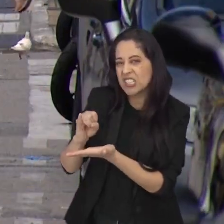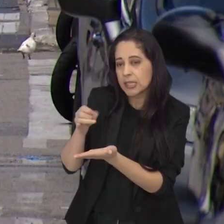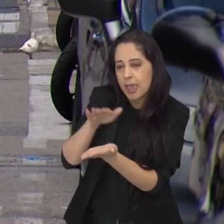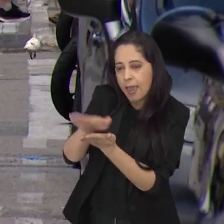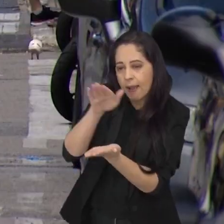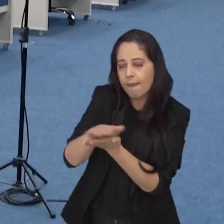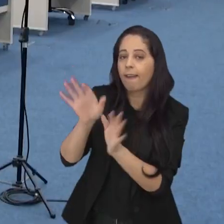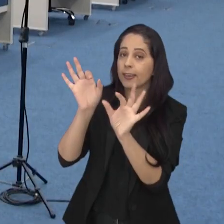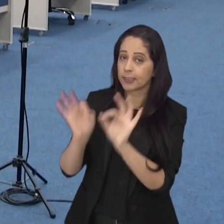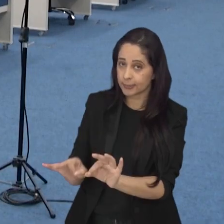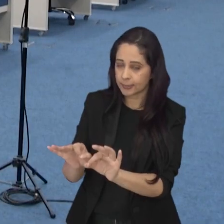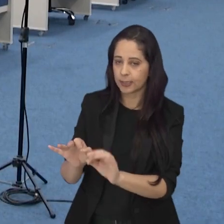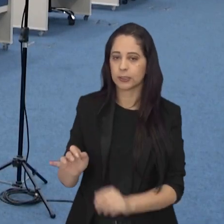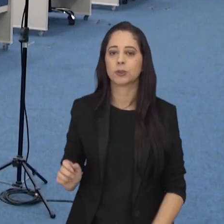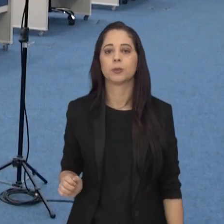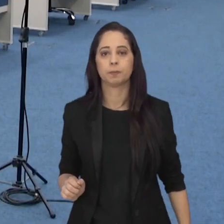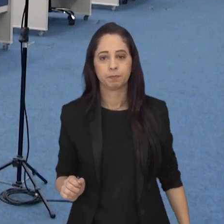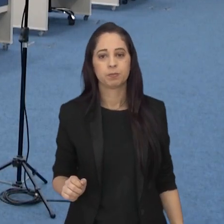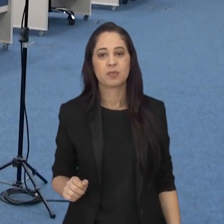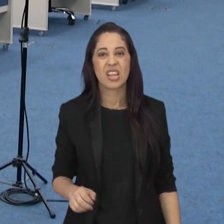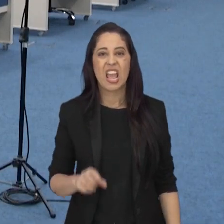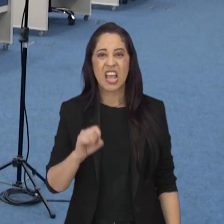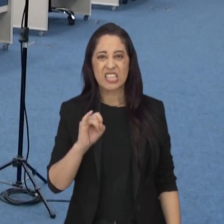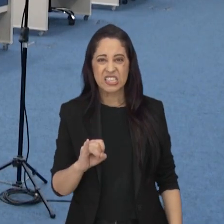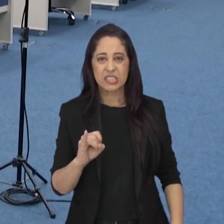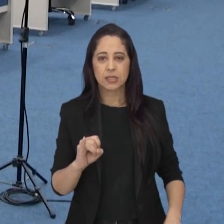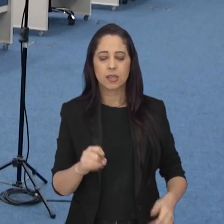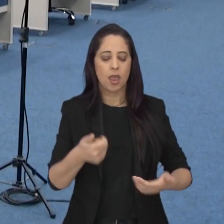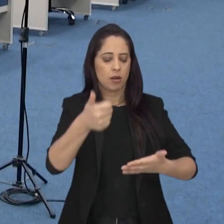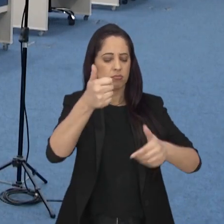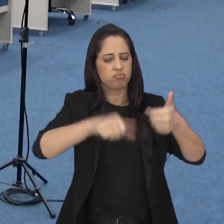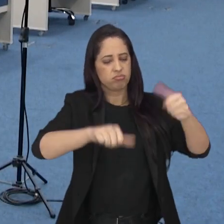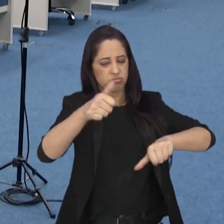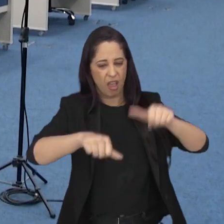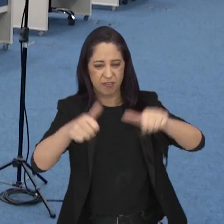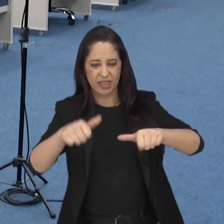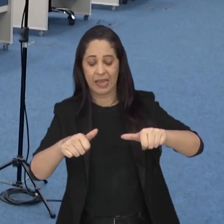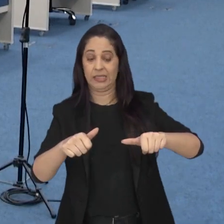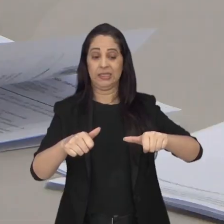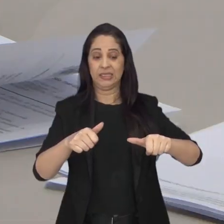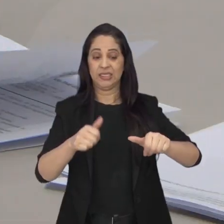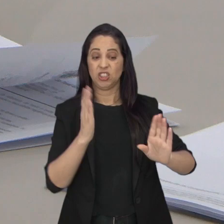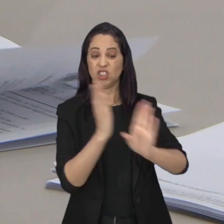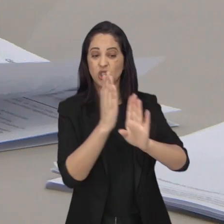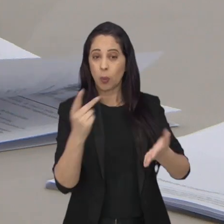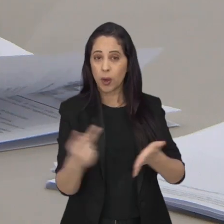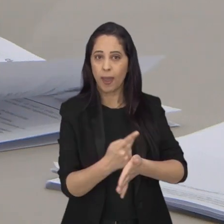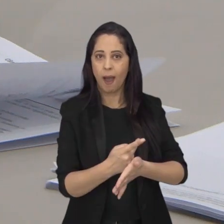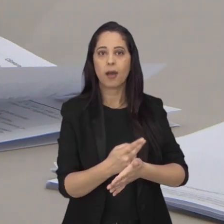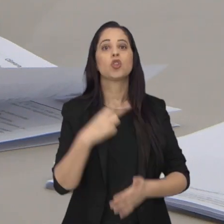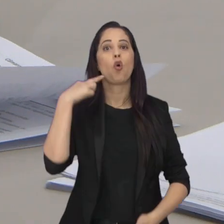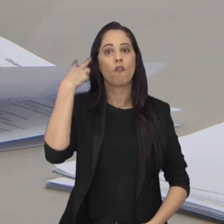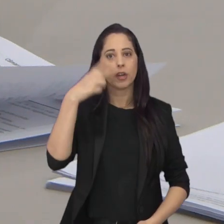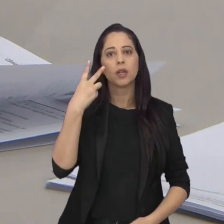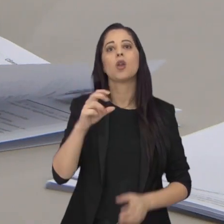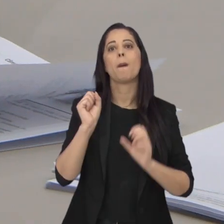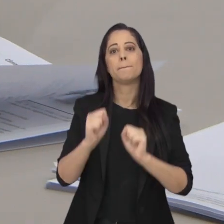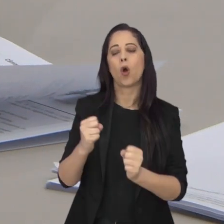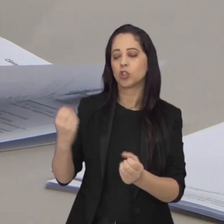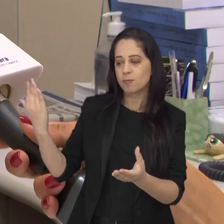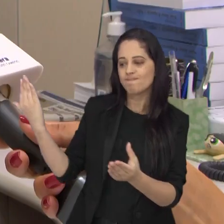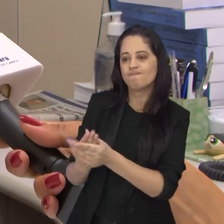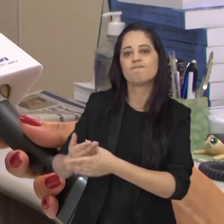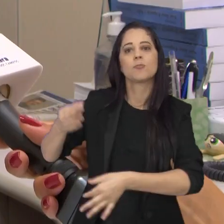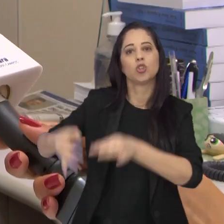sendo gasto. Se durante esse trabalho alguma inconsistência é encontrada, o vereador pode recorrer à